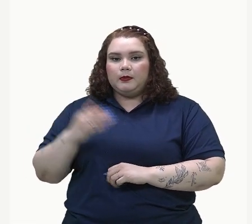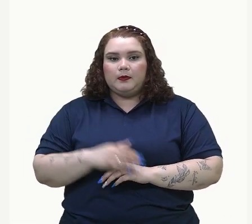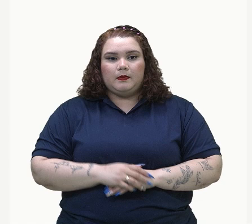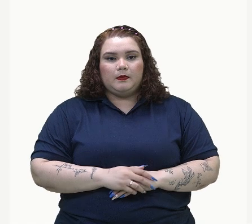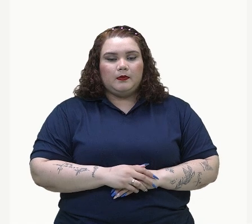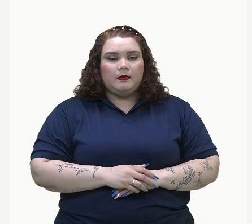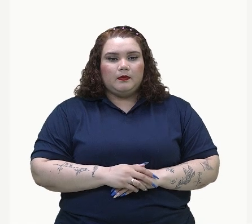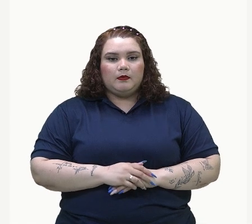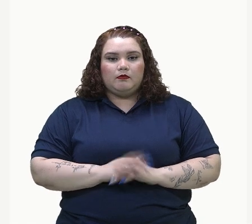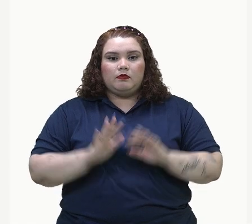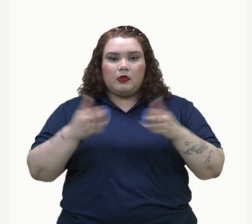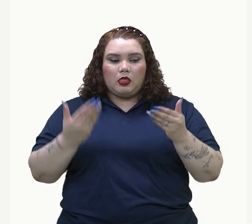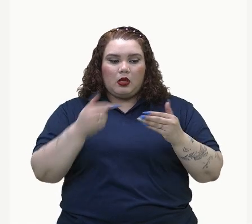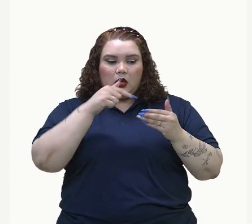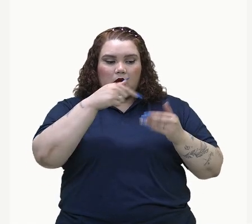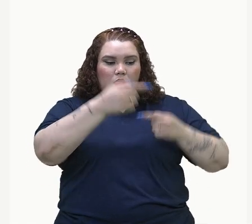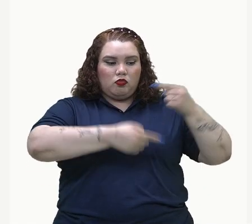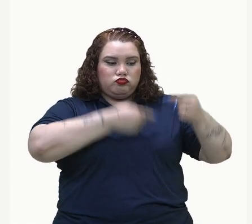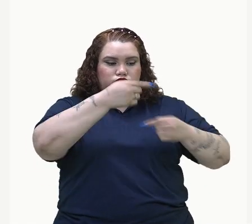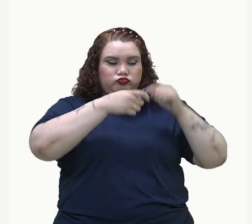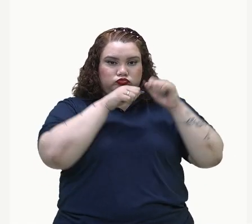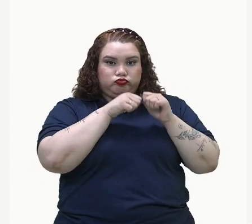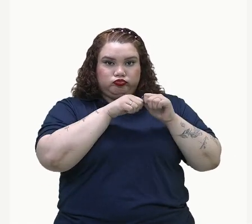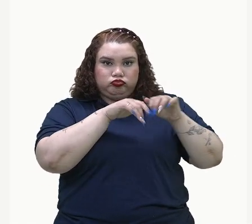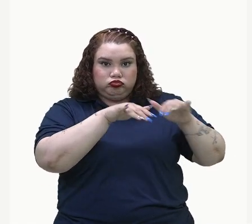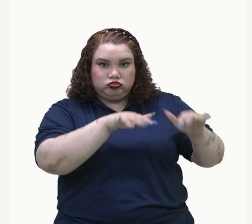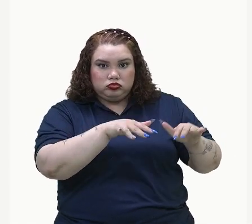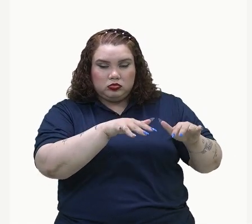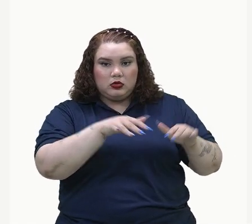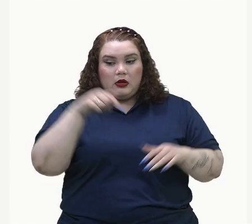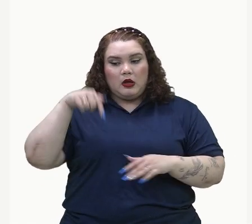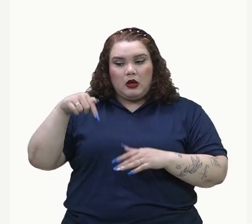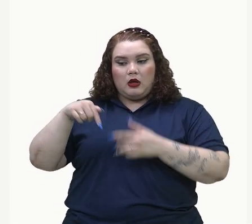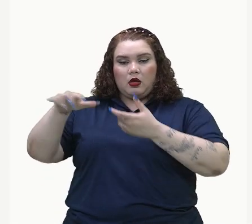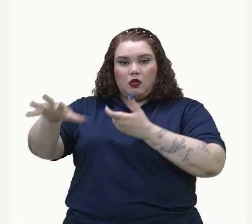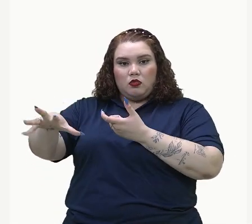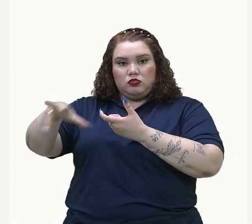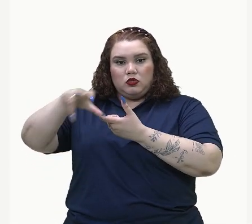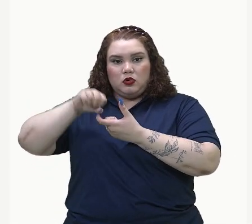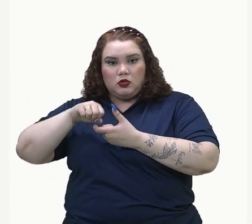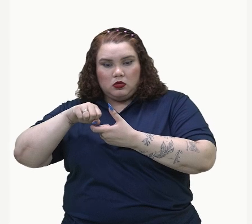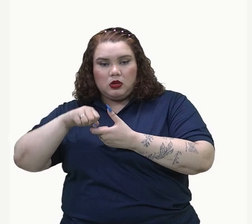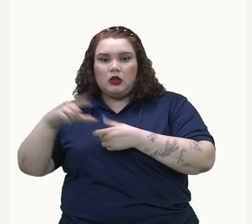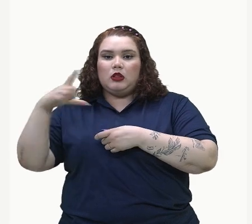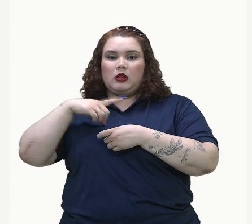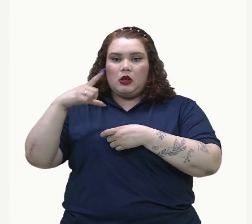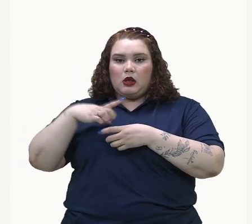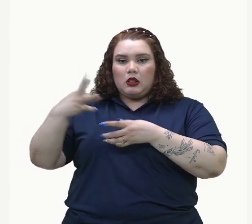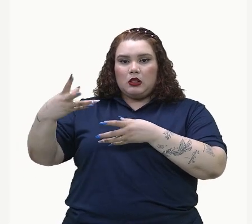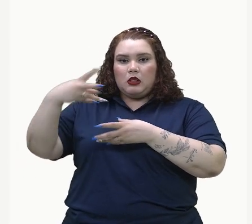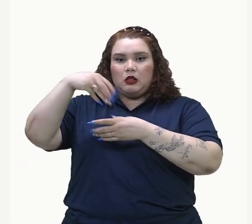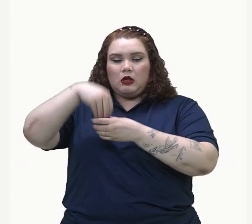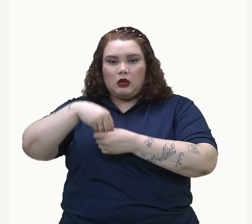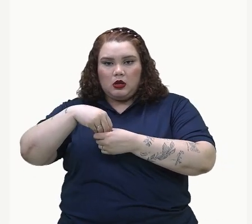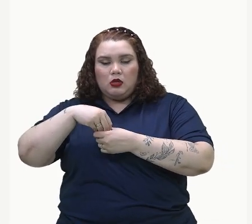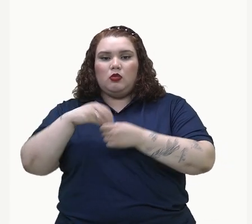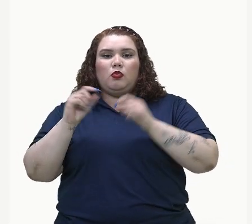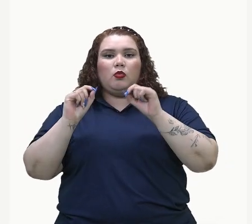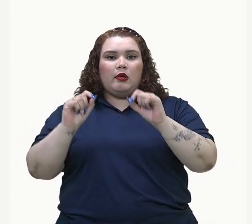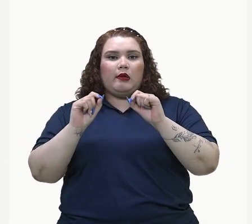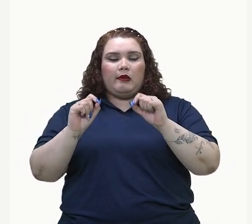elétricos. Assim como nos geradores, no receptor também existe uma resistência